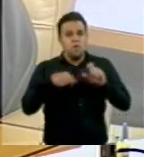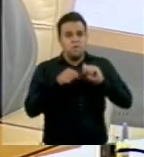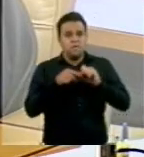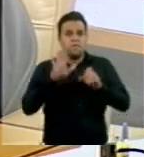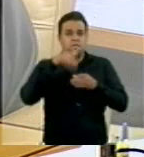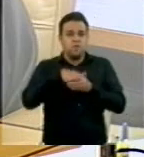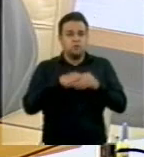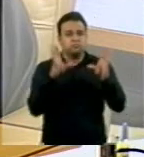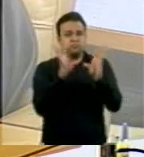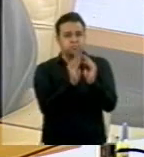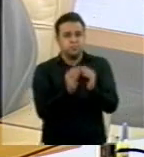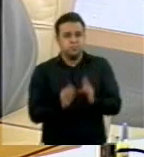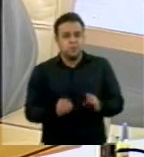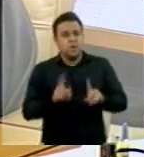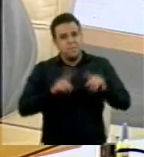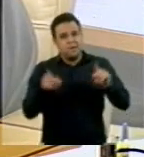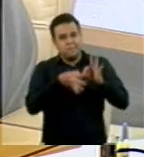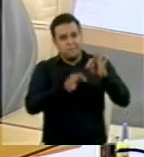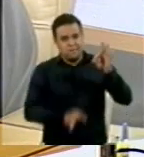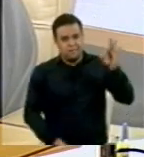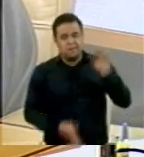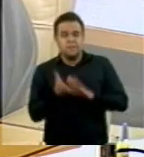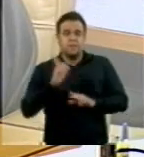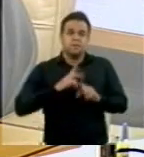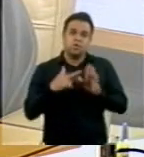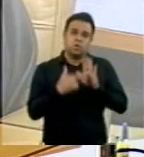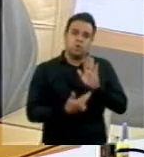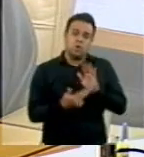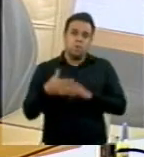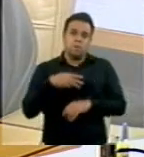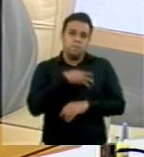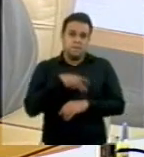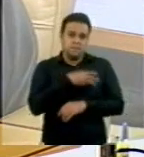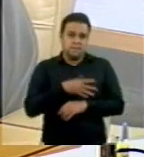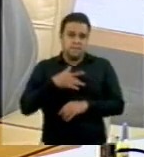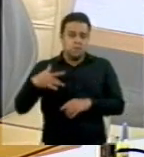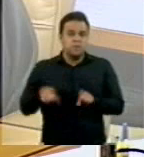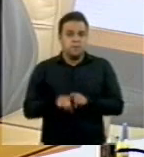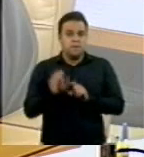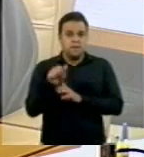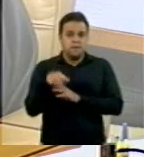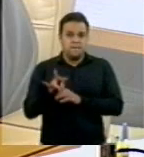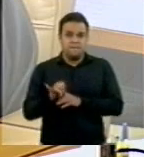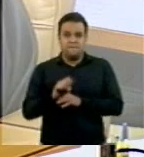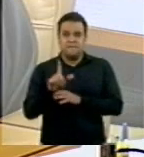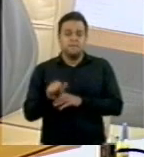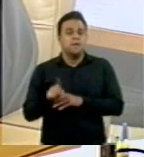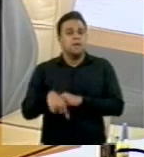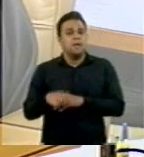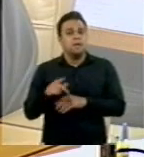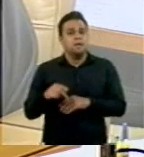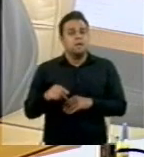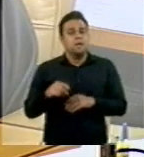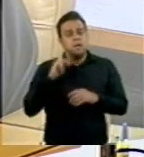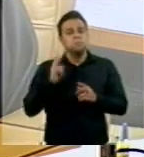que propõe o colegiado, assentando que as normas do Ministério da Saúde e da Anvisa estabelecem, meu modo de ver,